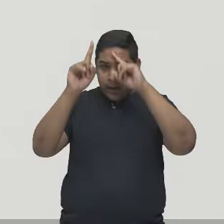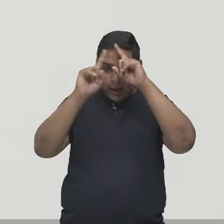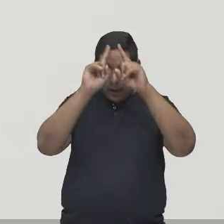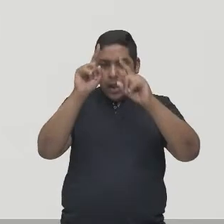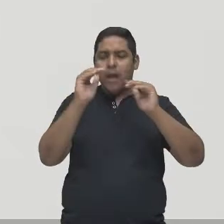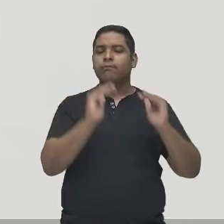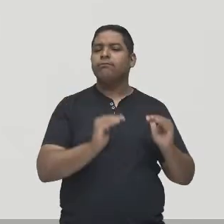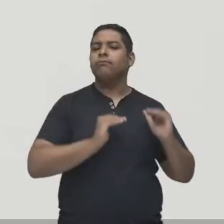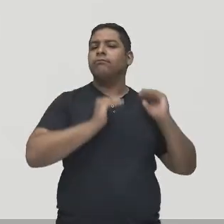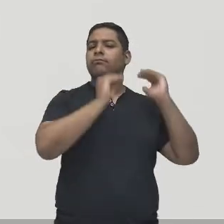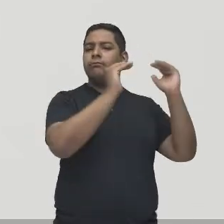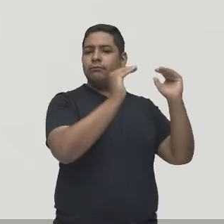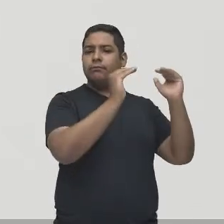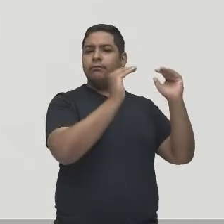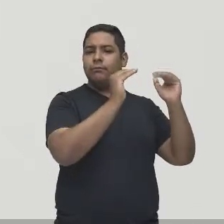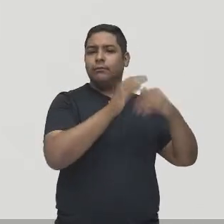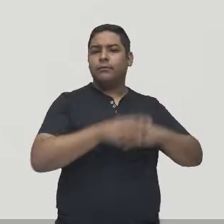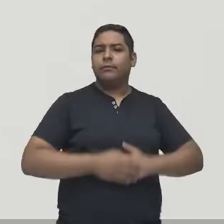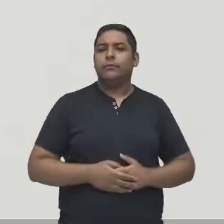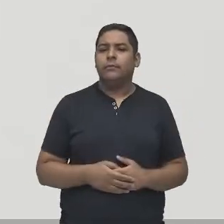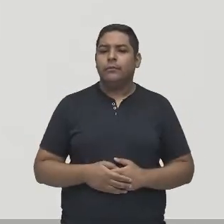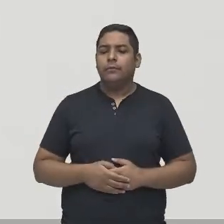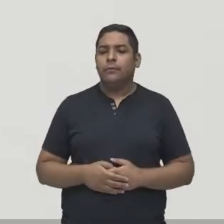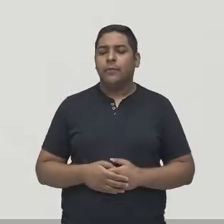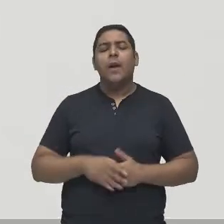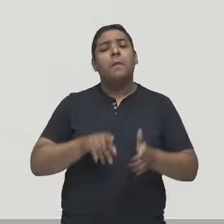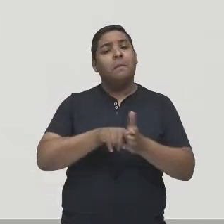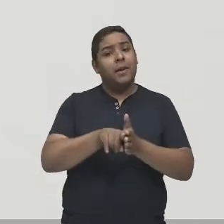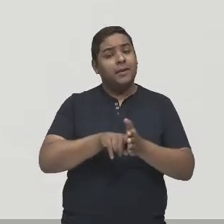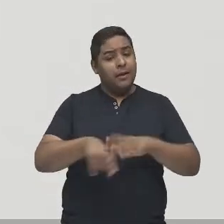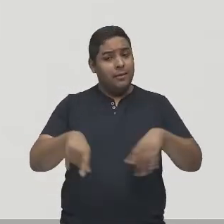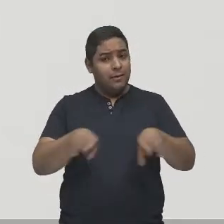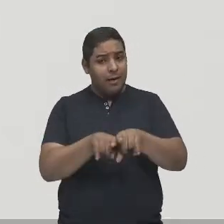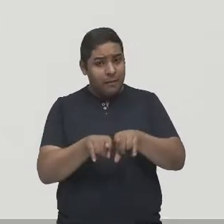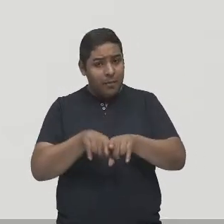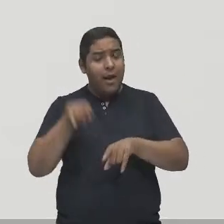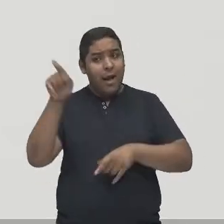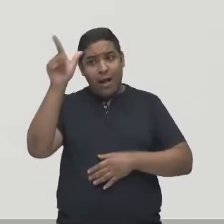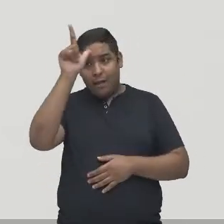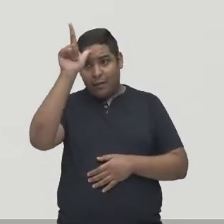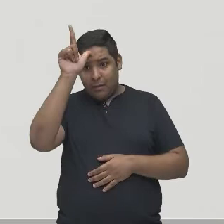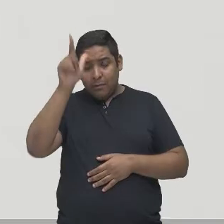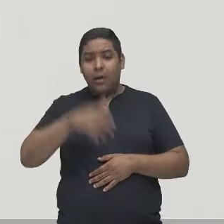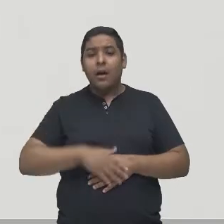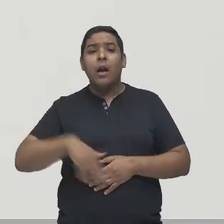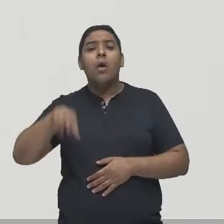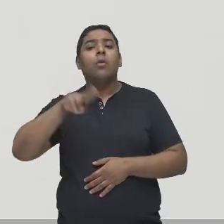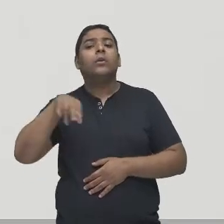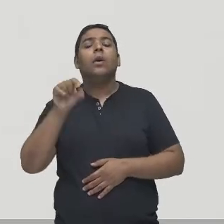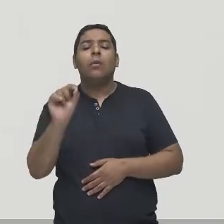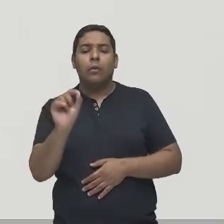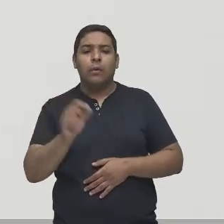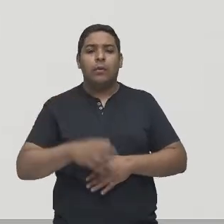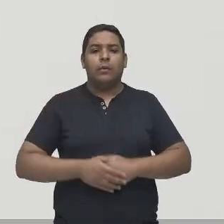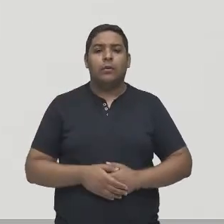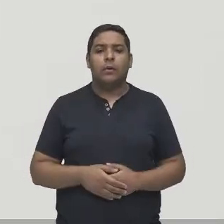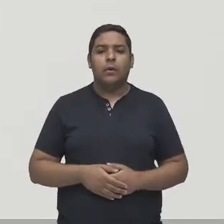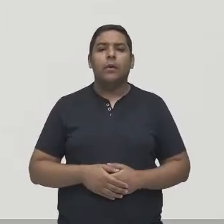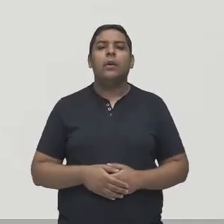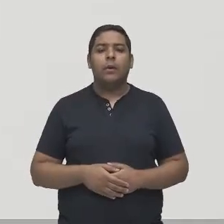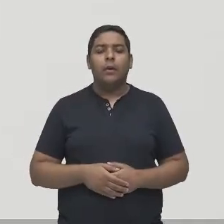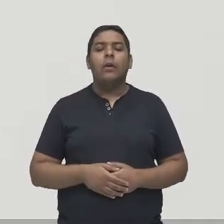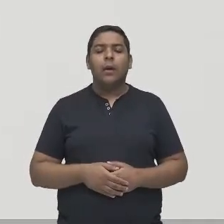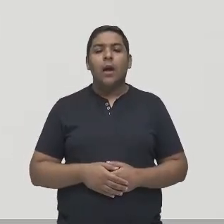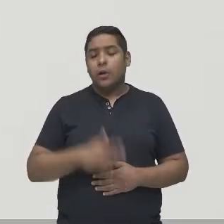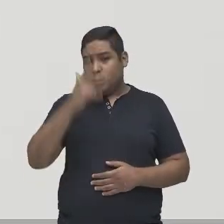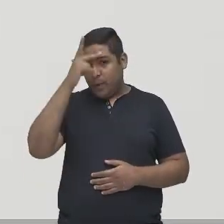superior. Inclusive, acabei pesquisando que também na Alemanha o nazismo era usado como um termo pejorativo para quem morava no interior